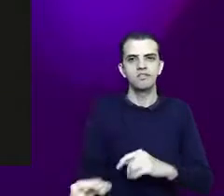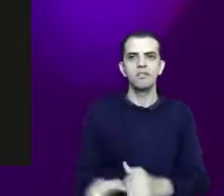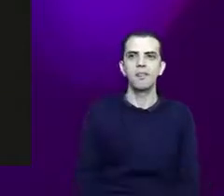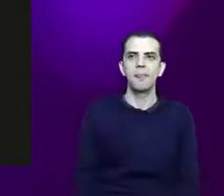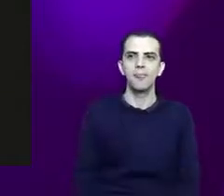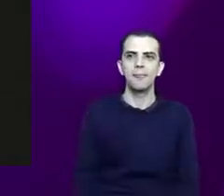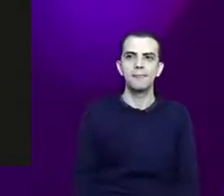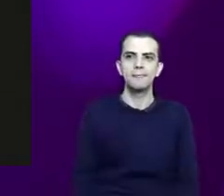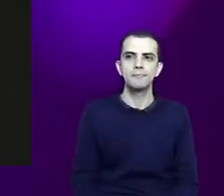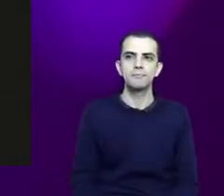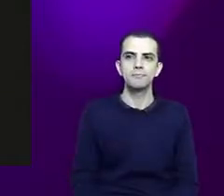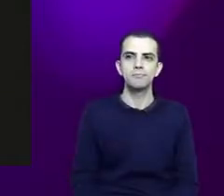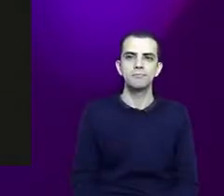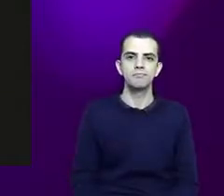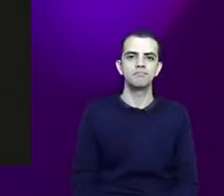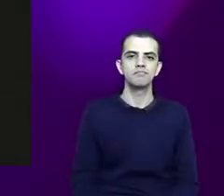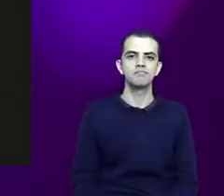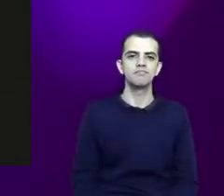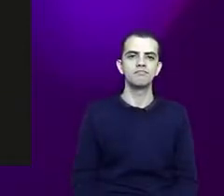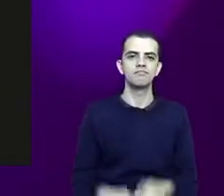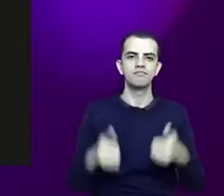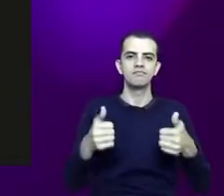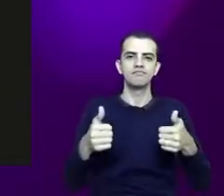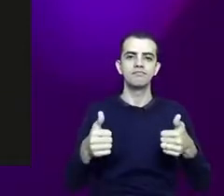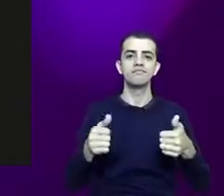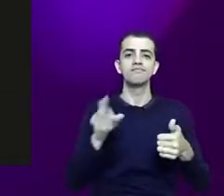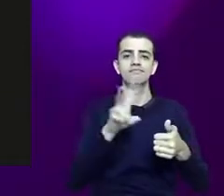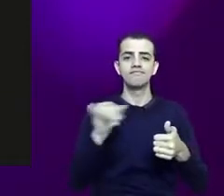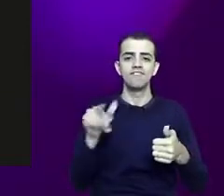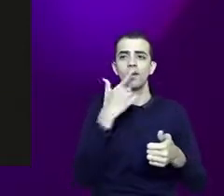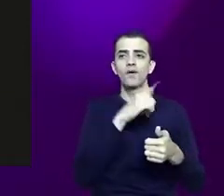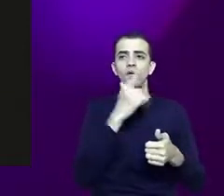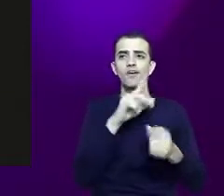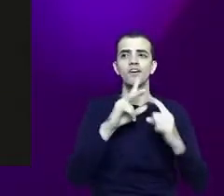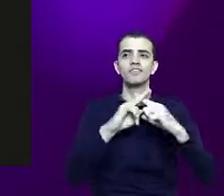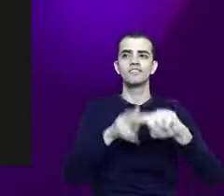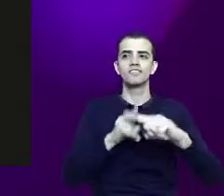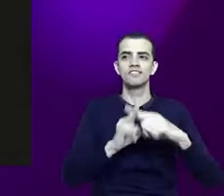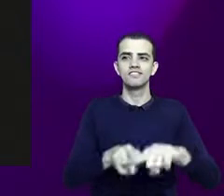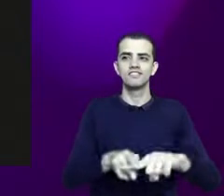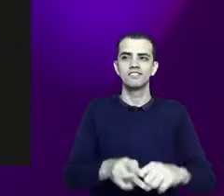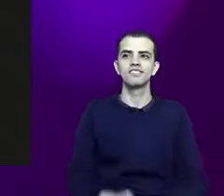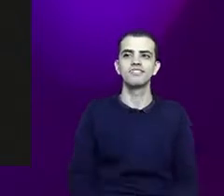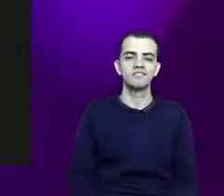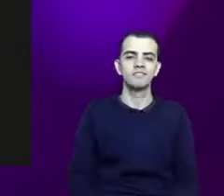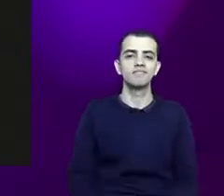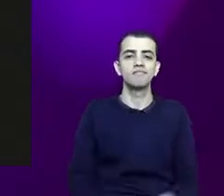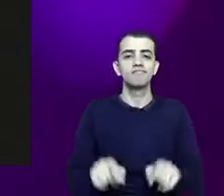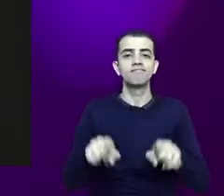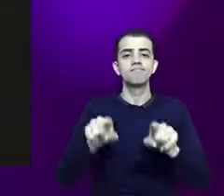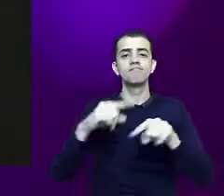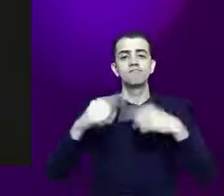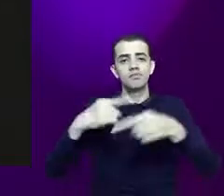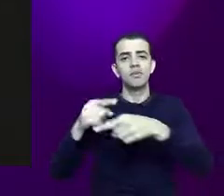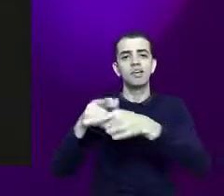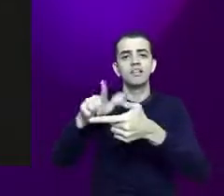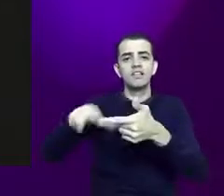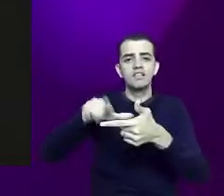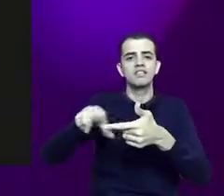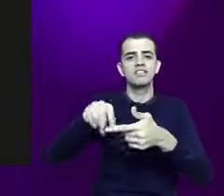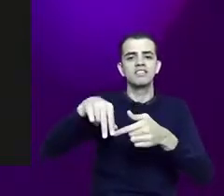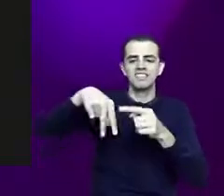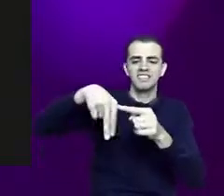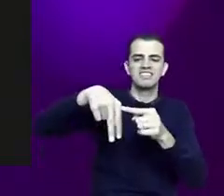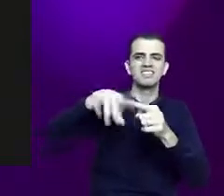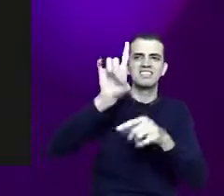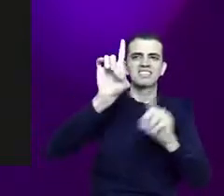no pré-operatório, já saber que você vai conseguir corrigir todas as deficiências que esse paciente tinha em relação ao quadril dele. Então,